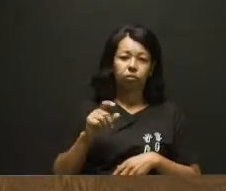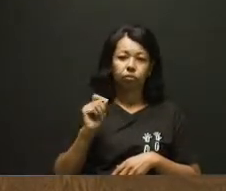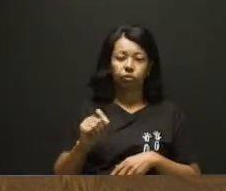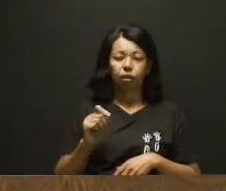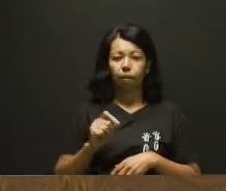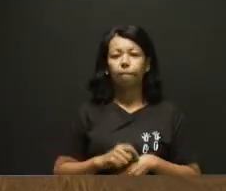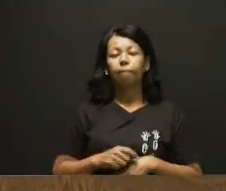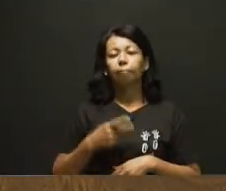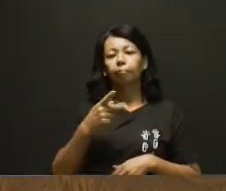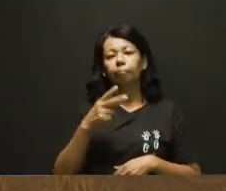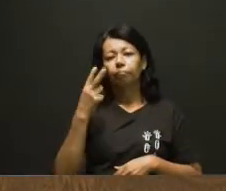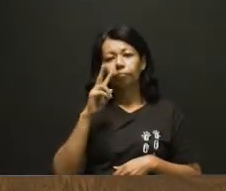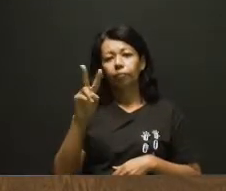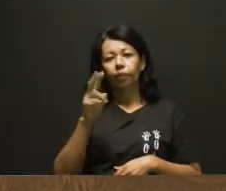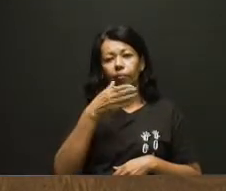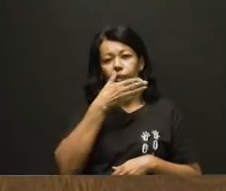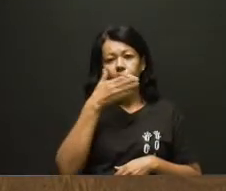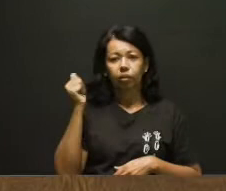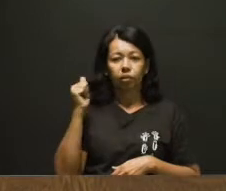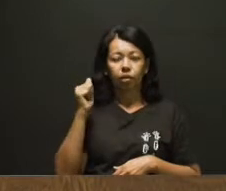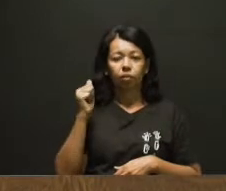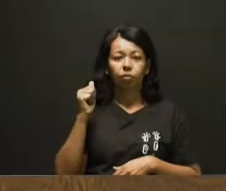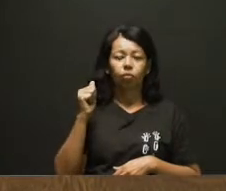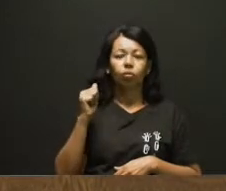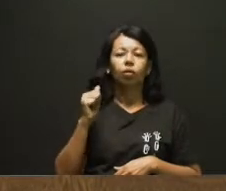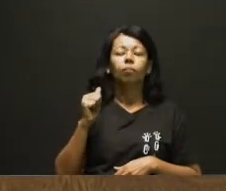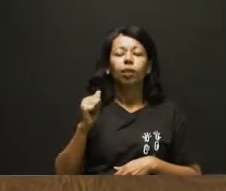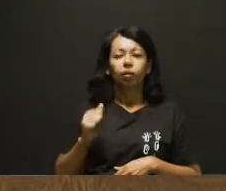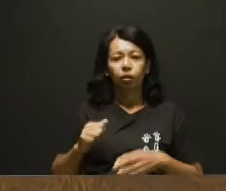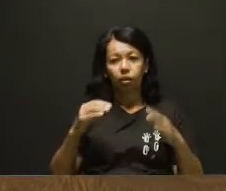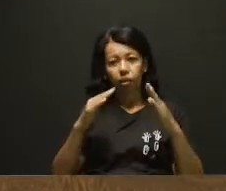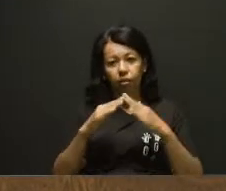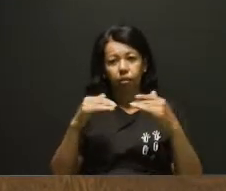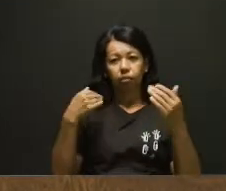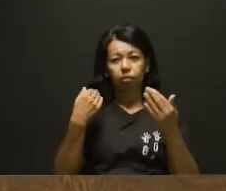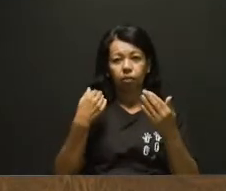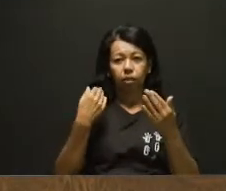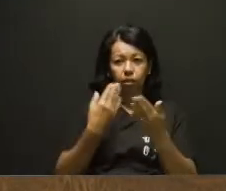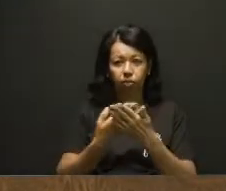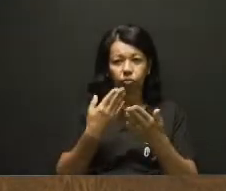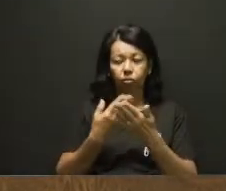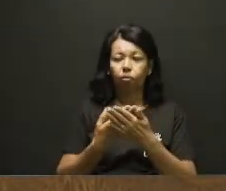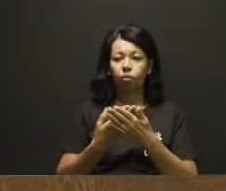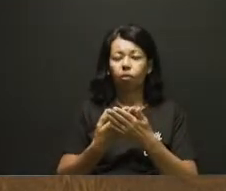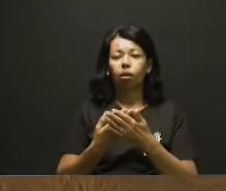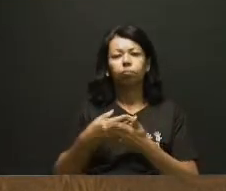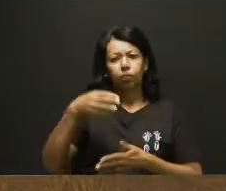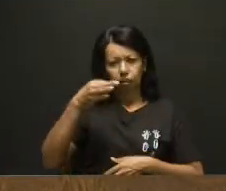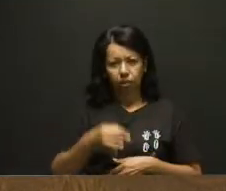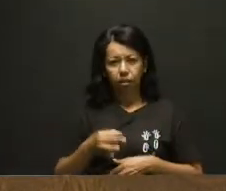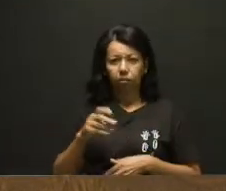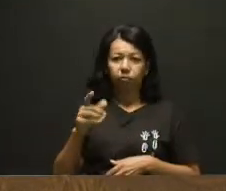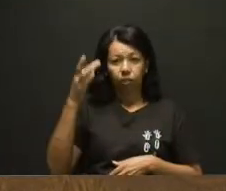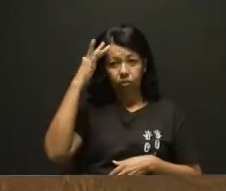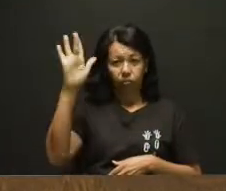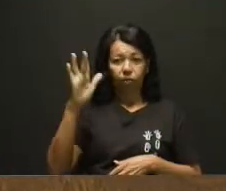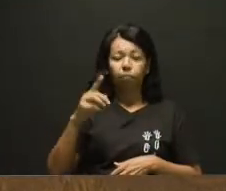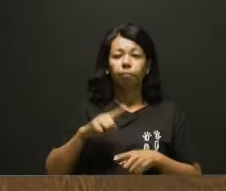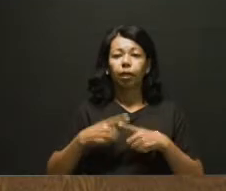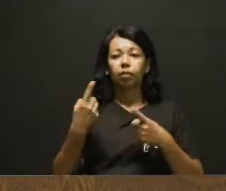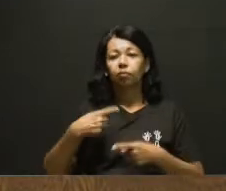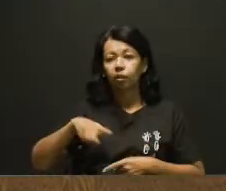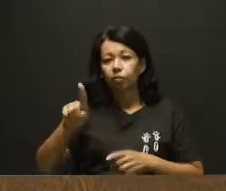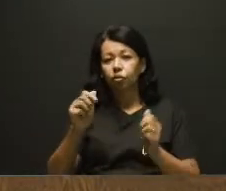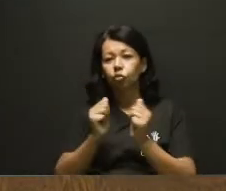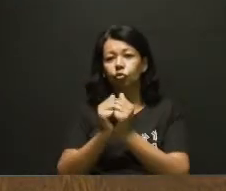do ponto de vista da preparação do precisa gastar pode ter certeza que vou resolver todos os problemas com a criação da diretoria nós vamos juntos